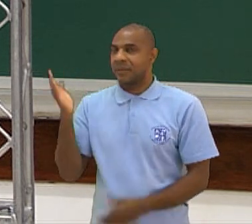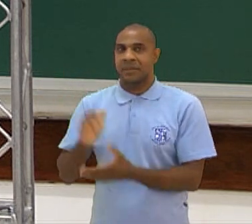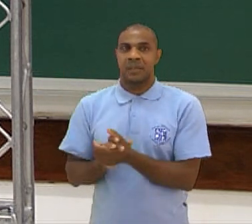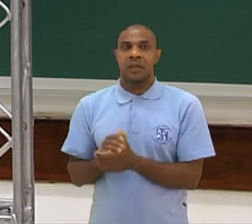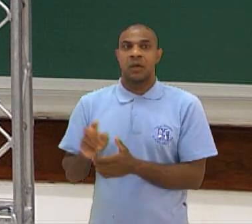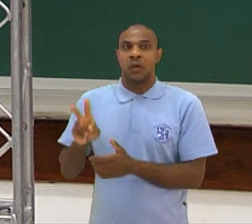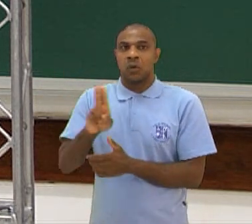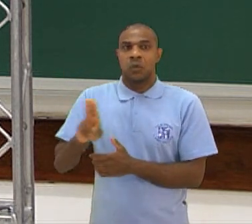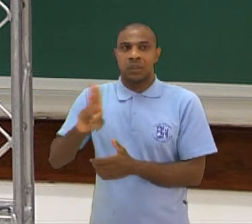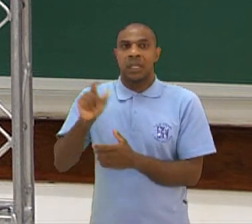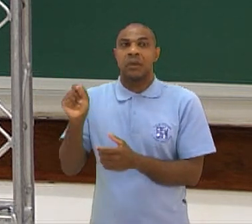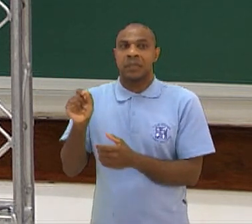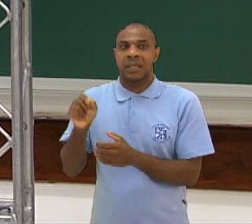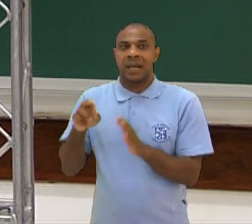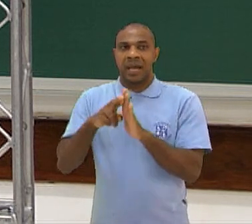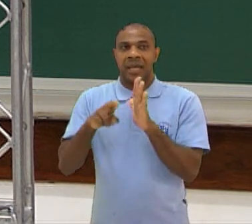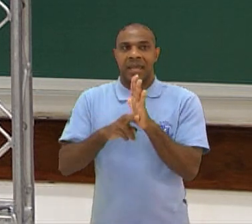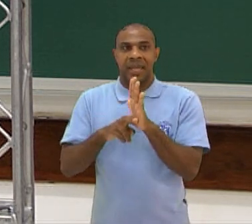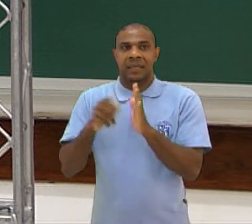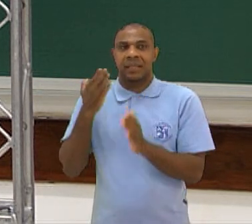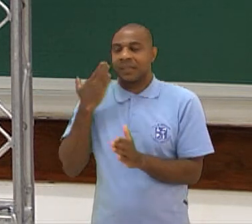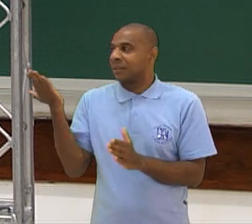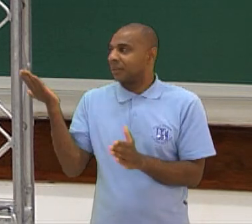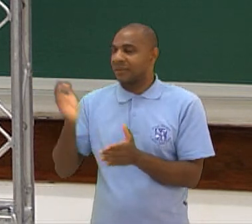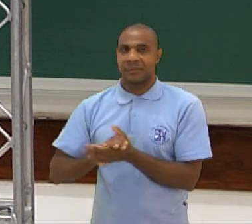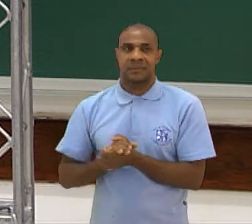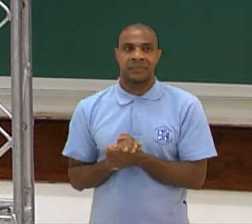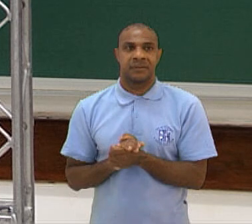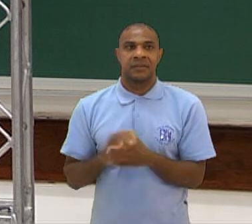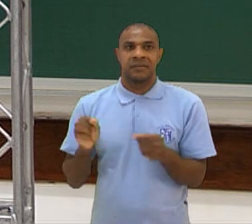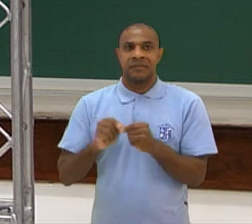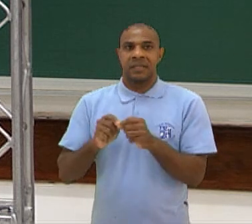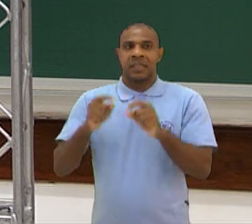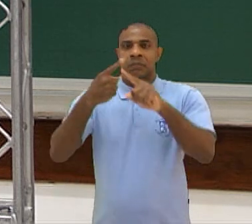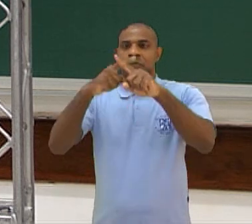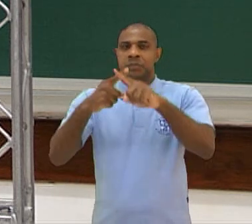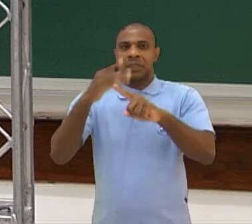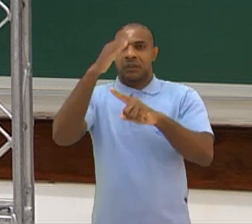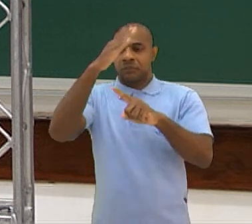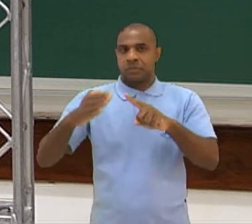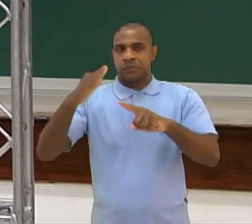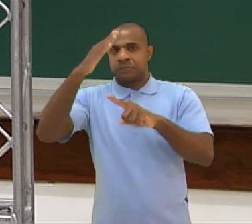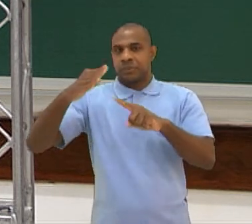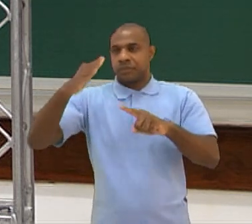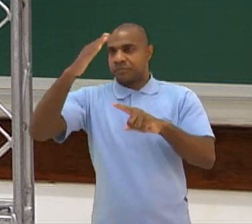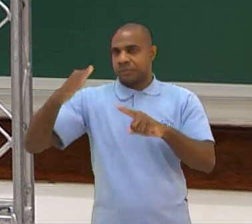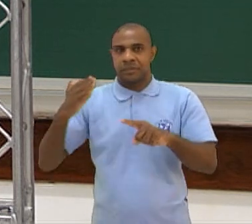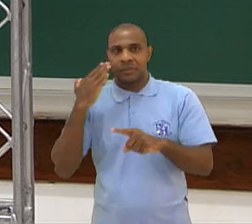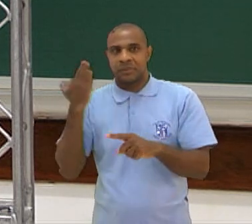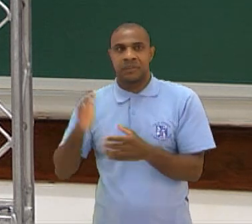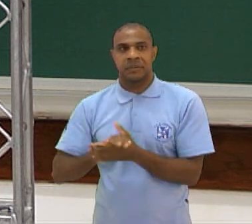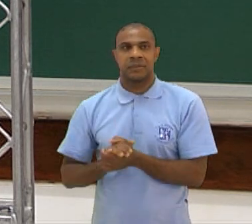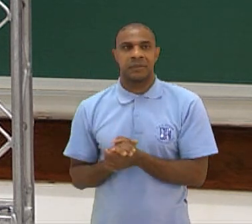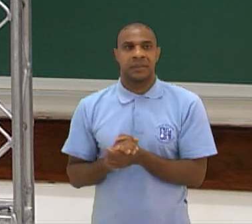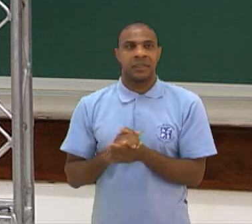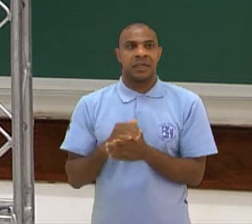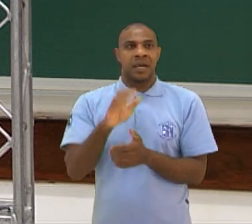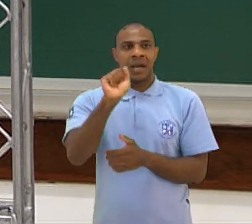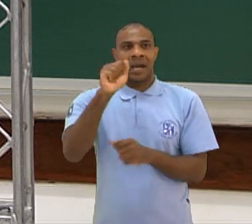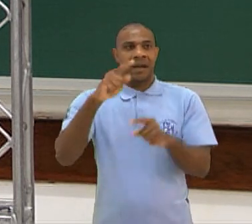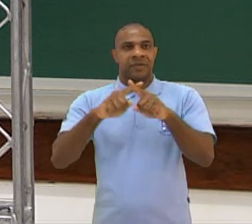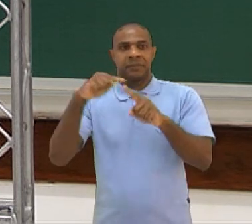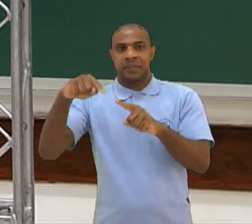para você enxergar. Então isso aqui, pessoal, é um ajuste muito bacana. Ajuste feito, tá? Aqui, por exemplo, ó, o